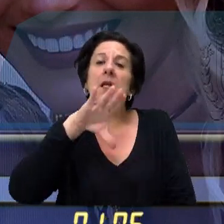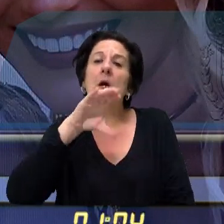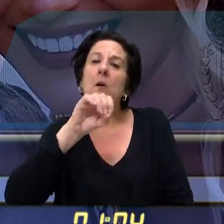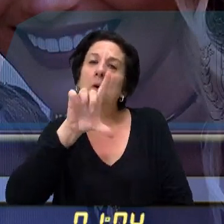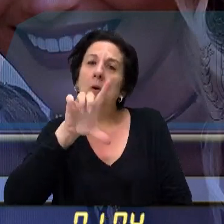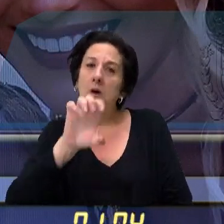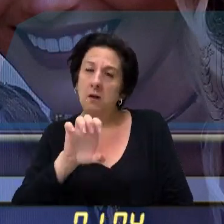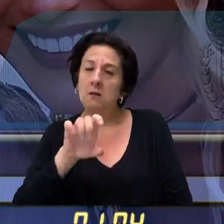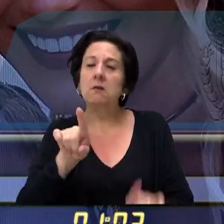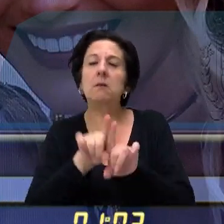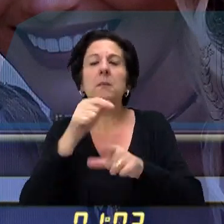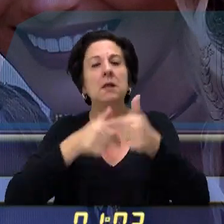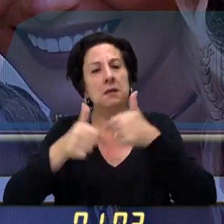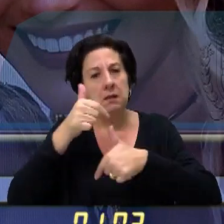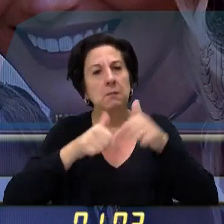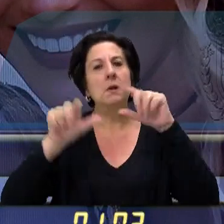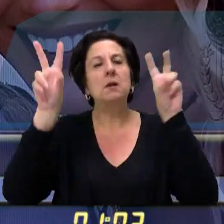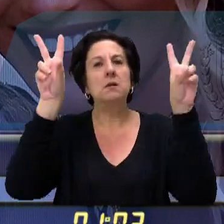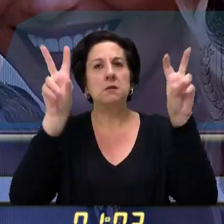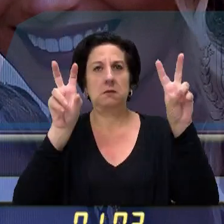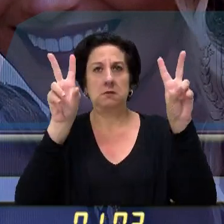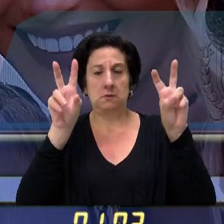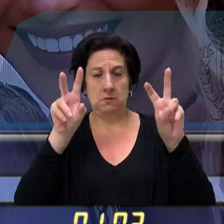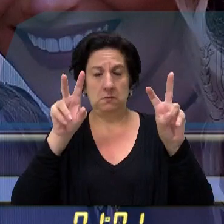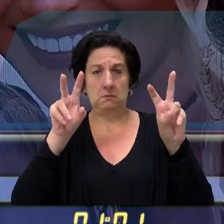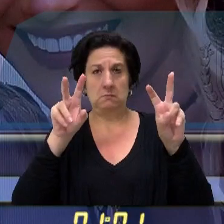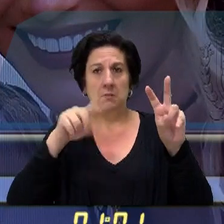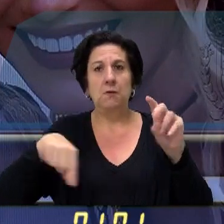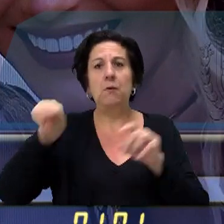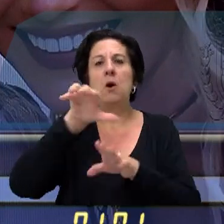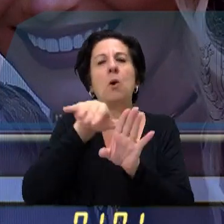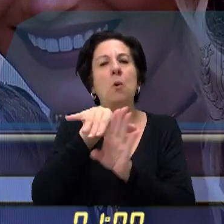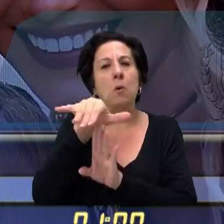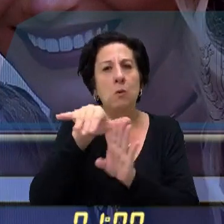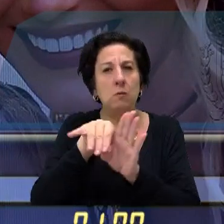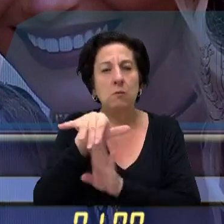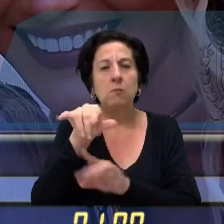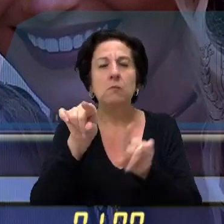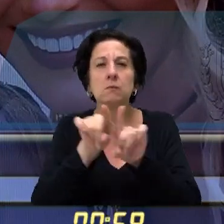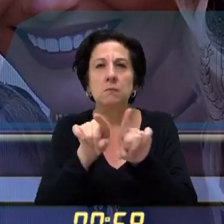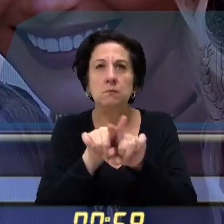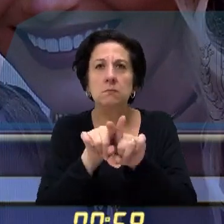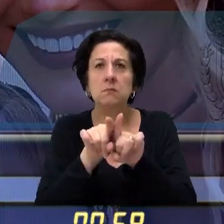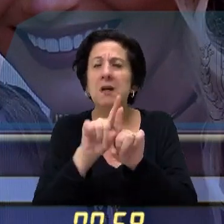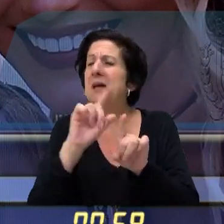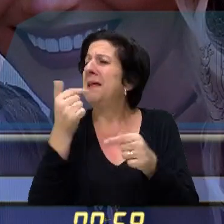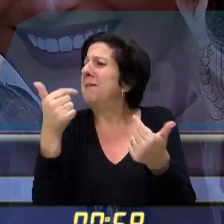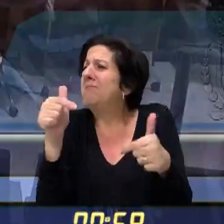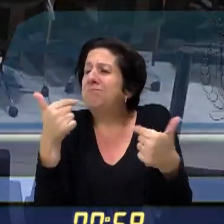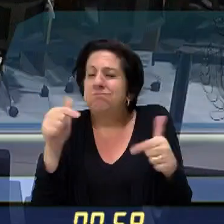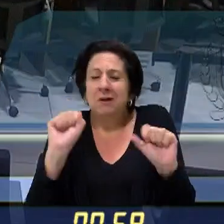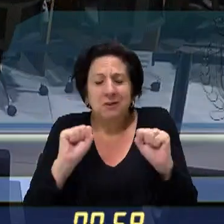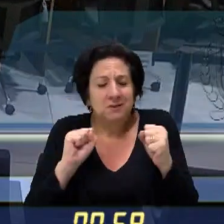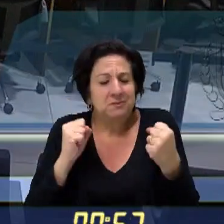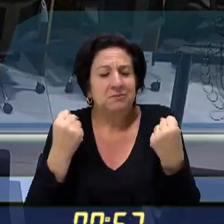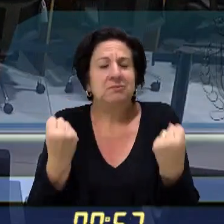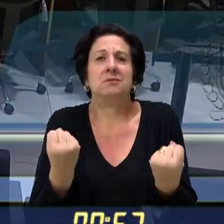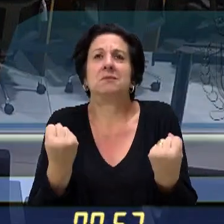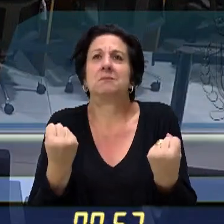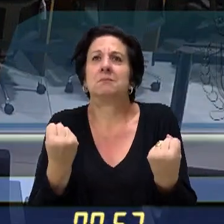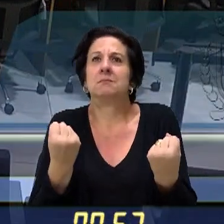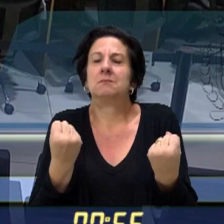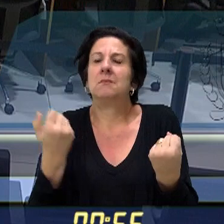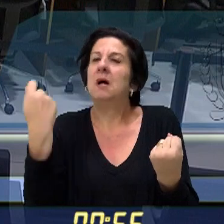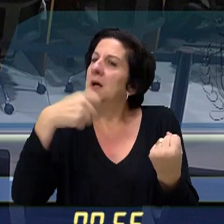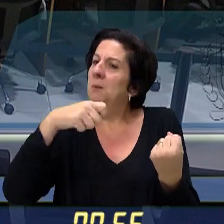mais recentemente, está trabalhando no assunto, as senhoras do Conselho. E aí vocês ficam sem força. No mínimo